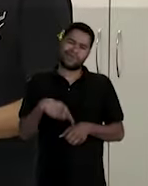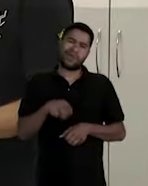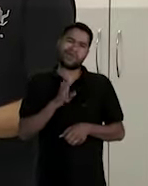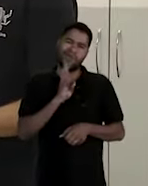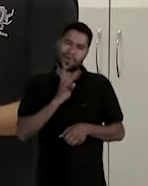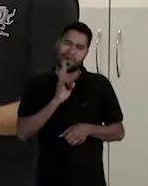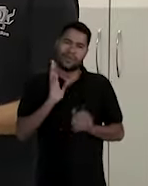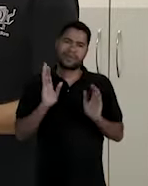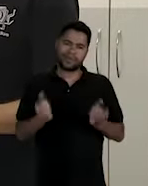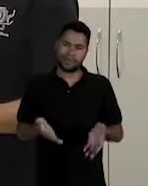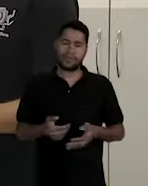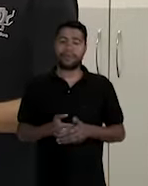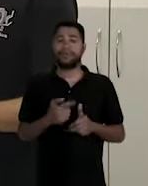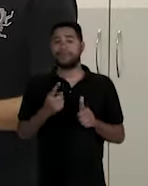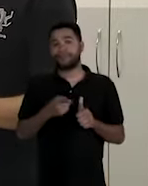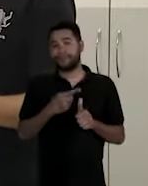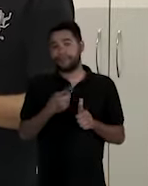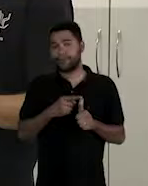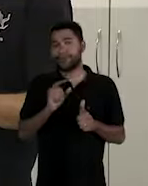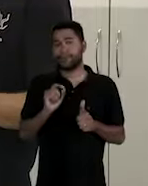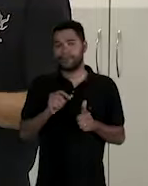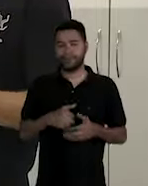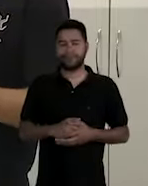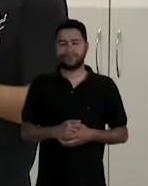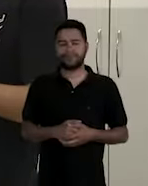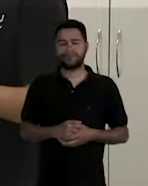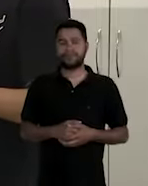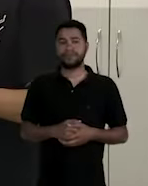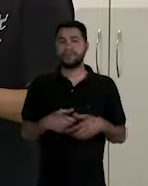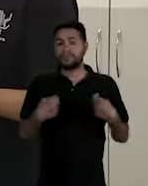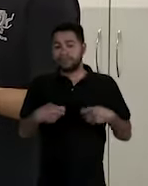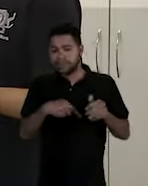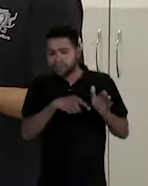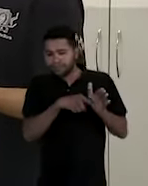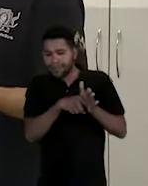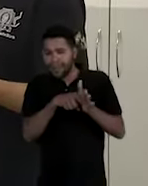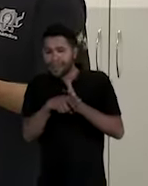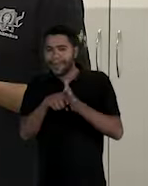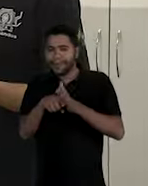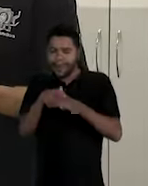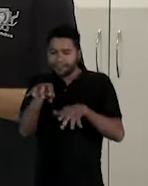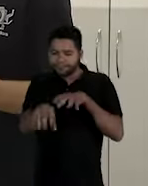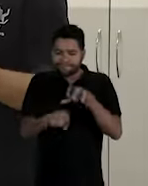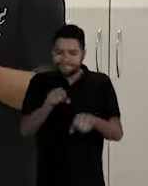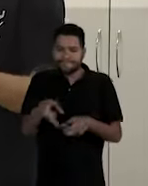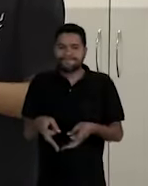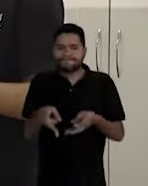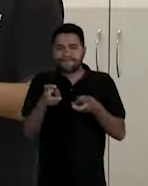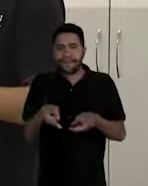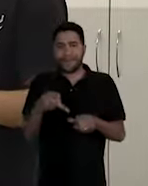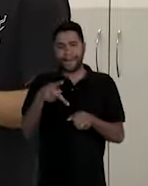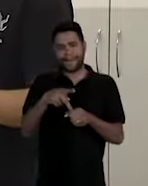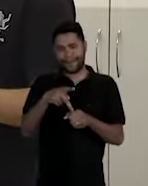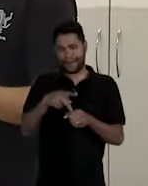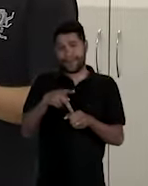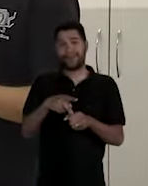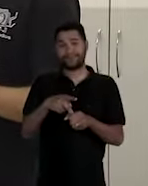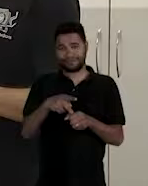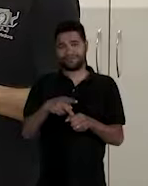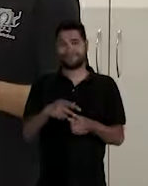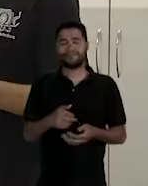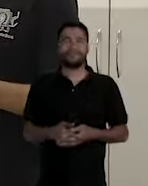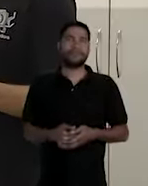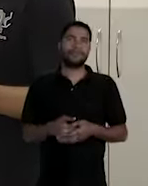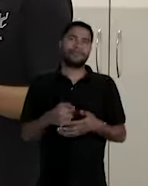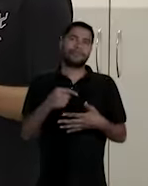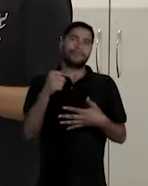bem. Sim. Primeiro, a questão, eu preciso explorar o petróleo, tirar o petróleo, beneficiar o petróleo. Aí tem